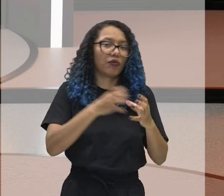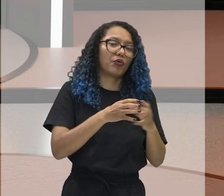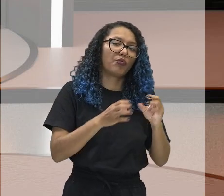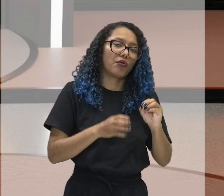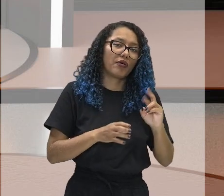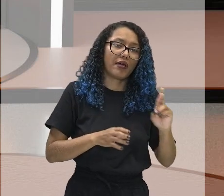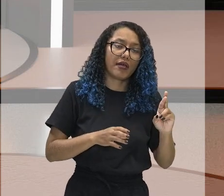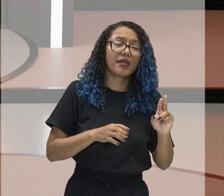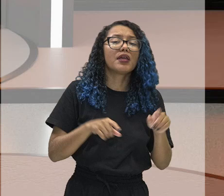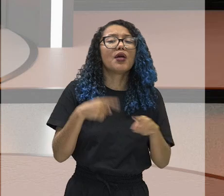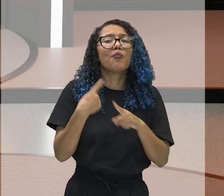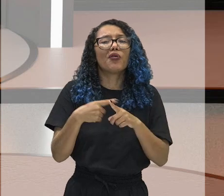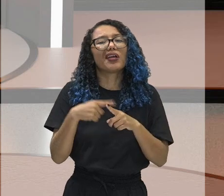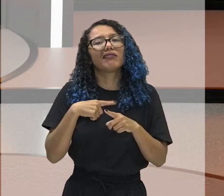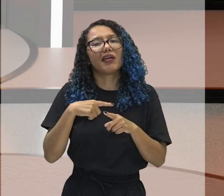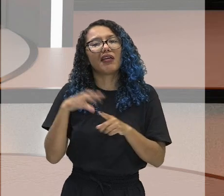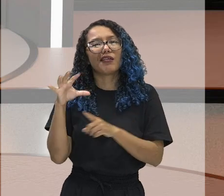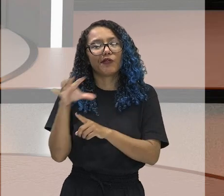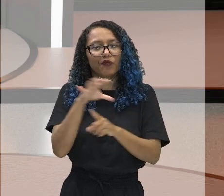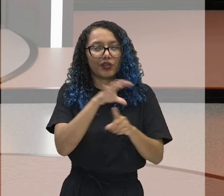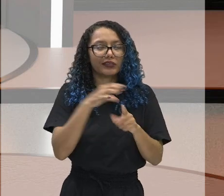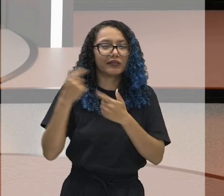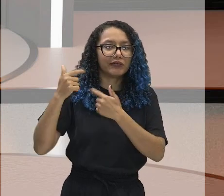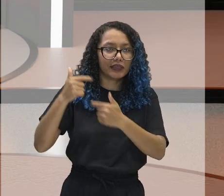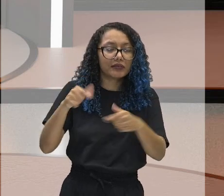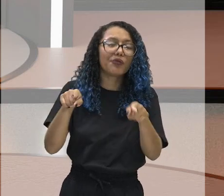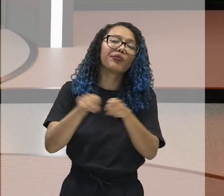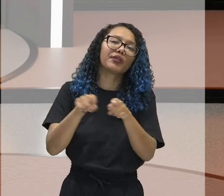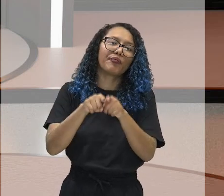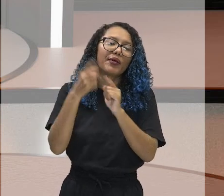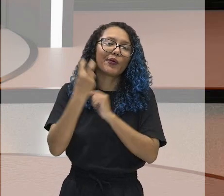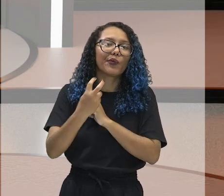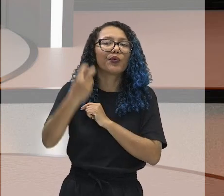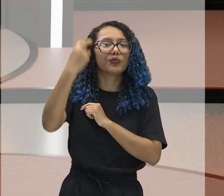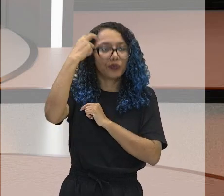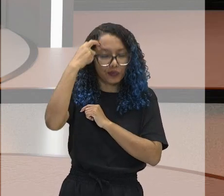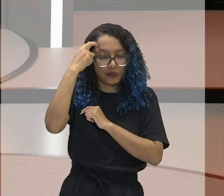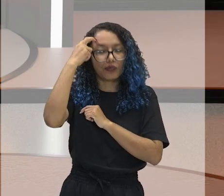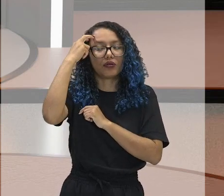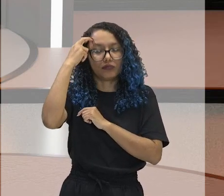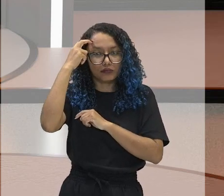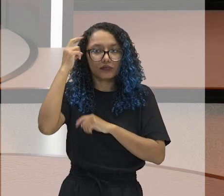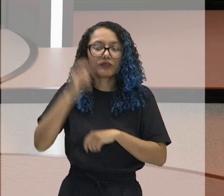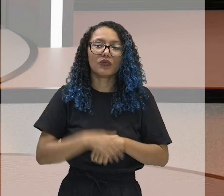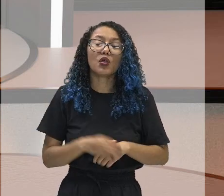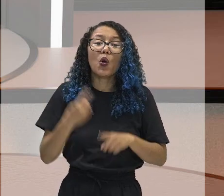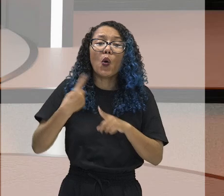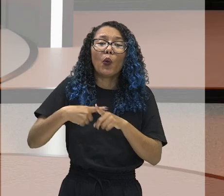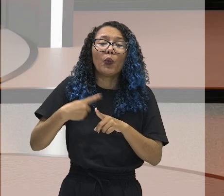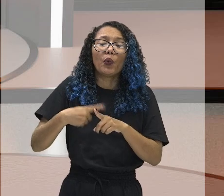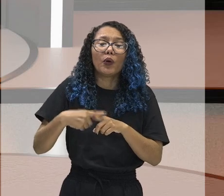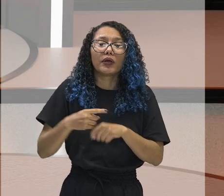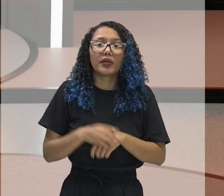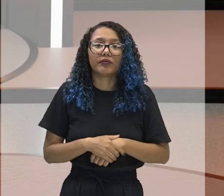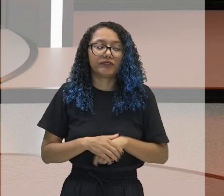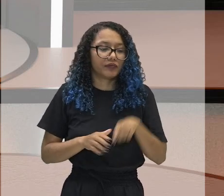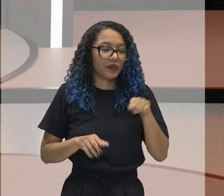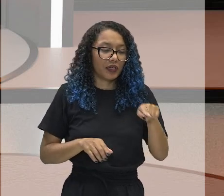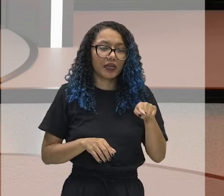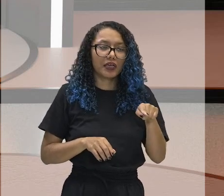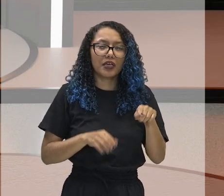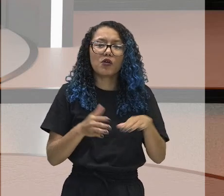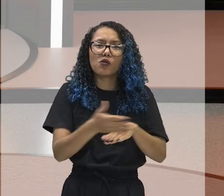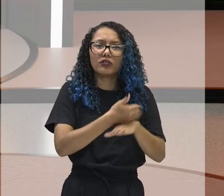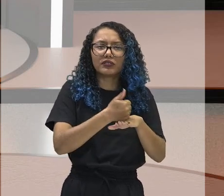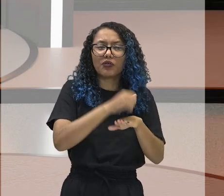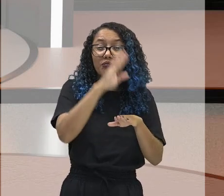e até mesmo de cultura, visto que o Império Bizantino teve ali nos seus primórdios a colonização